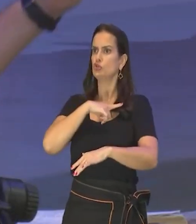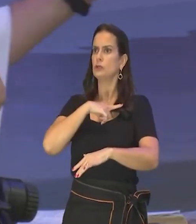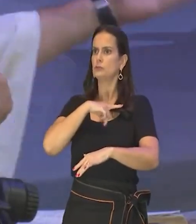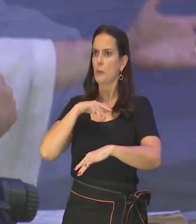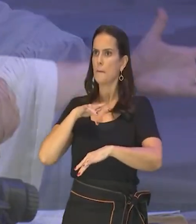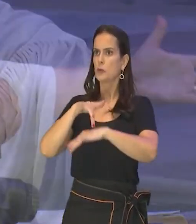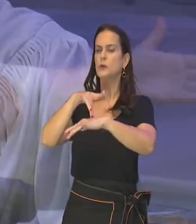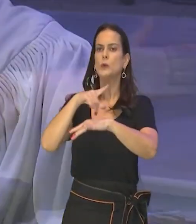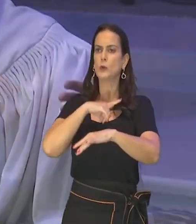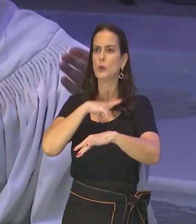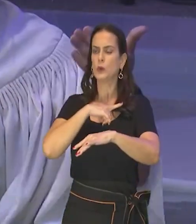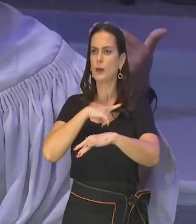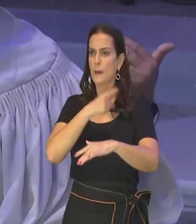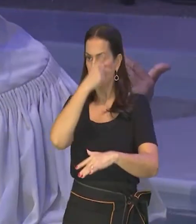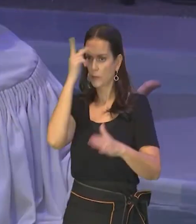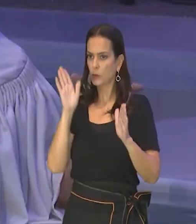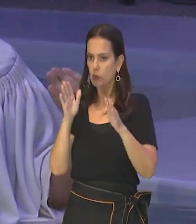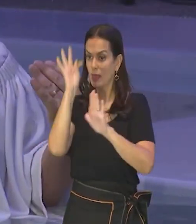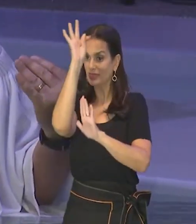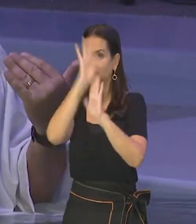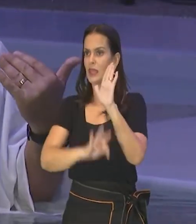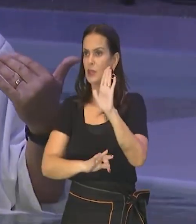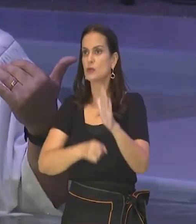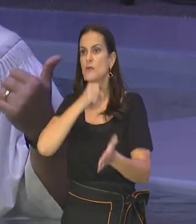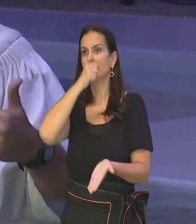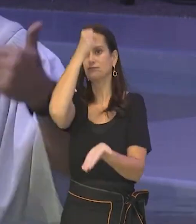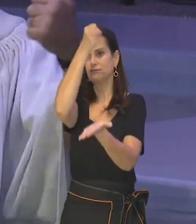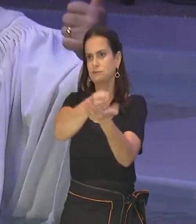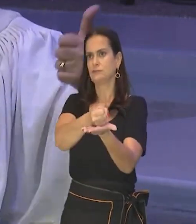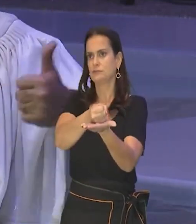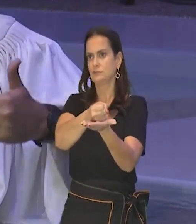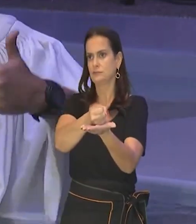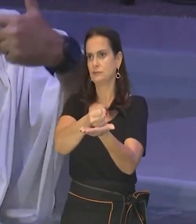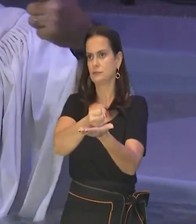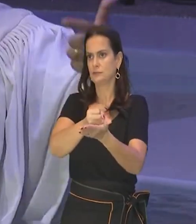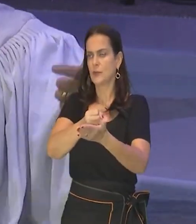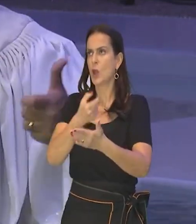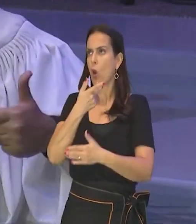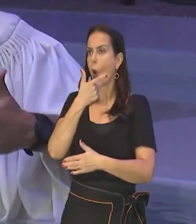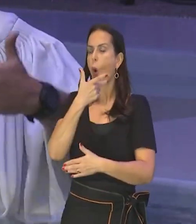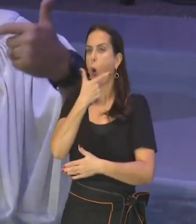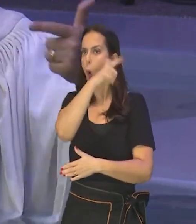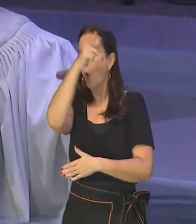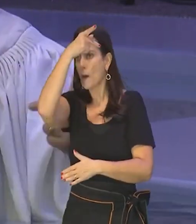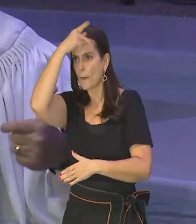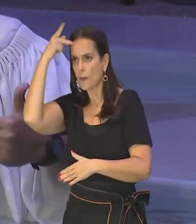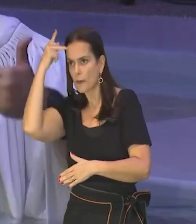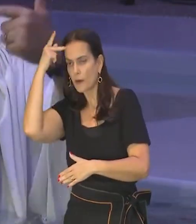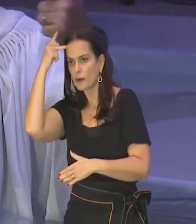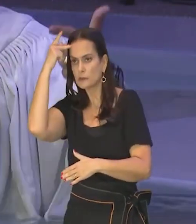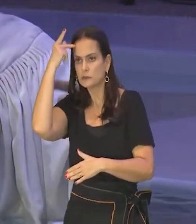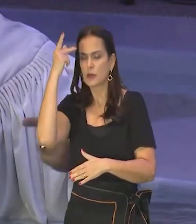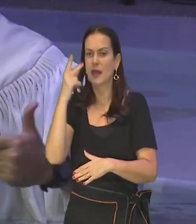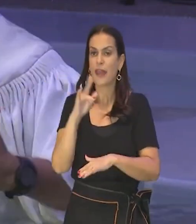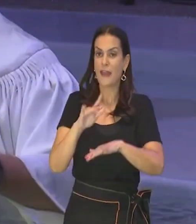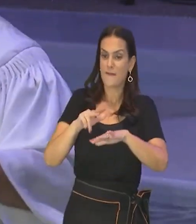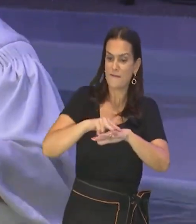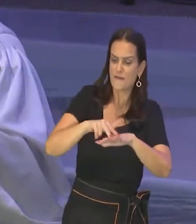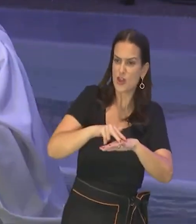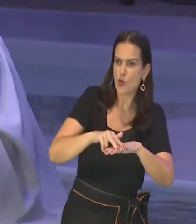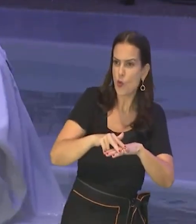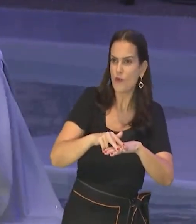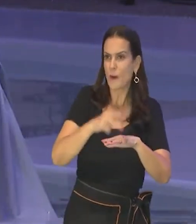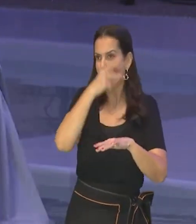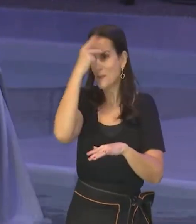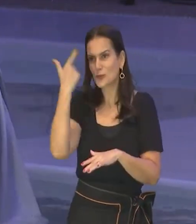aqueles presentes no texto bíblico do Antigo Testamento, estrangeiros, mulheres, os órfãos, as viúvas, em geral